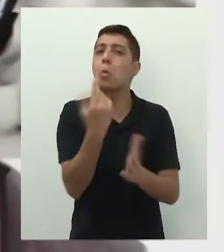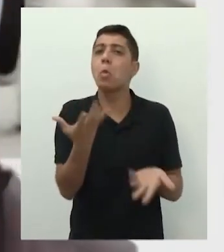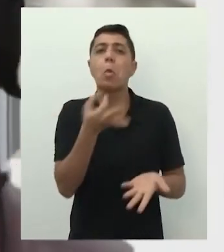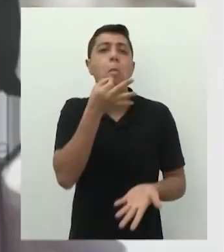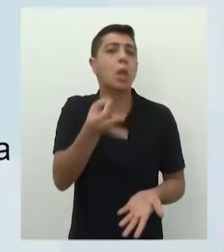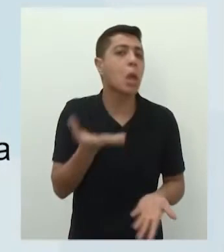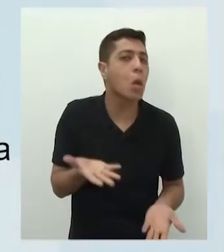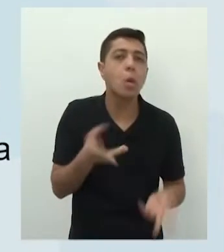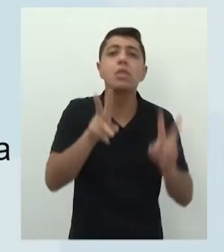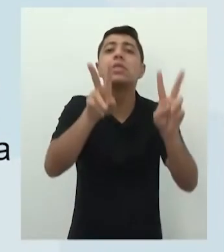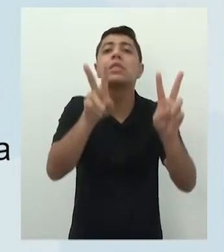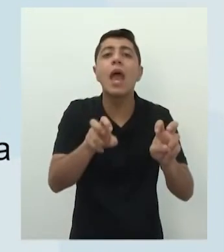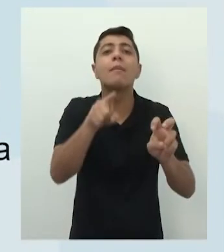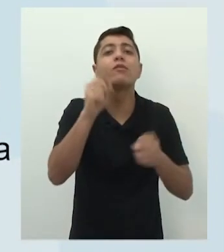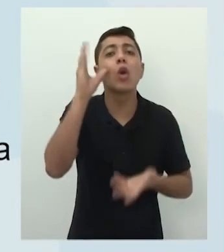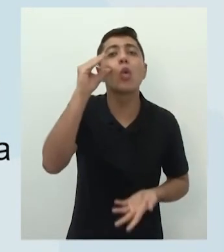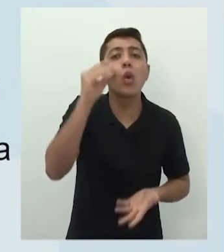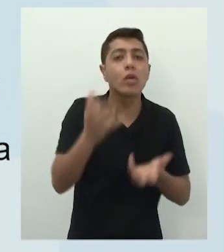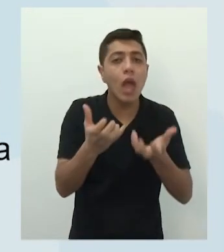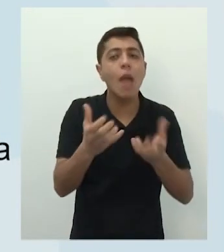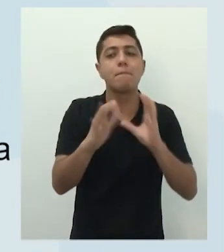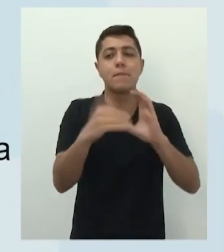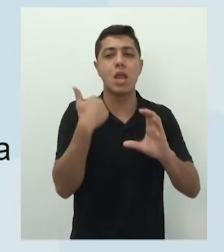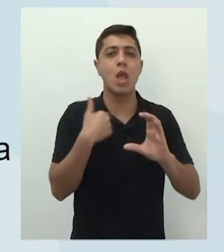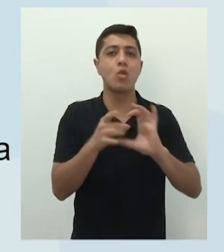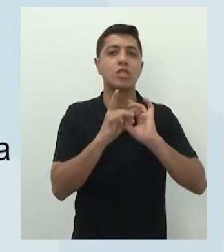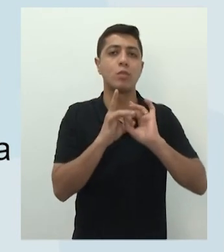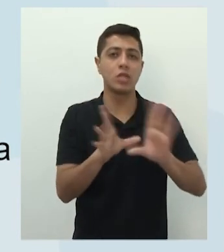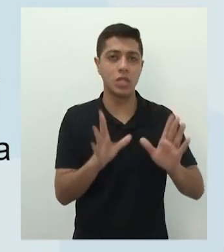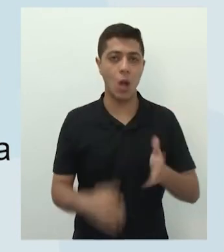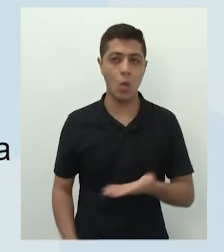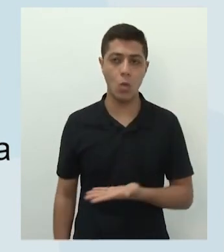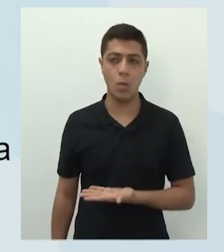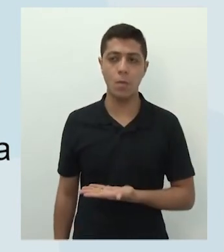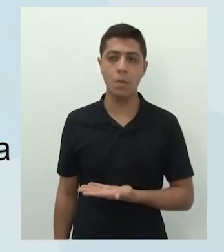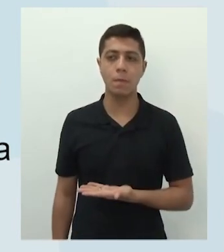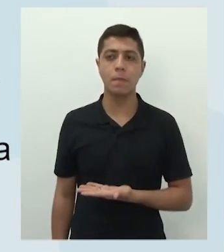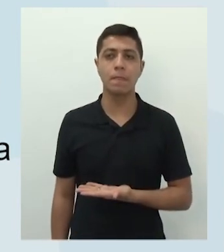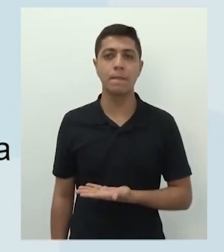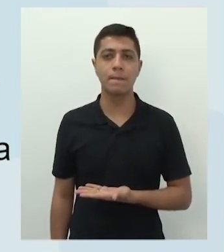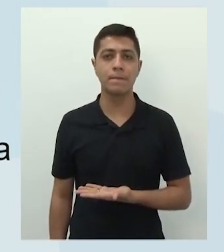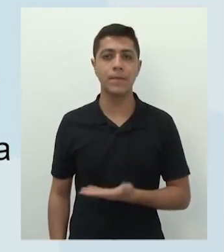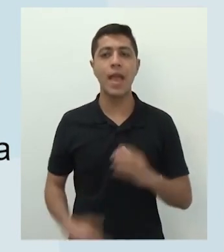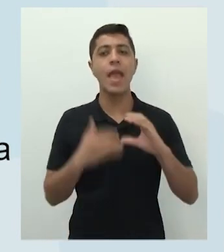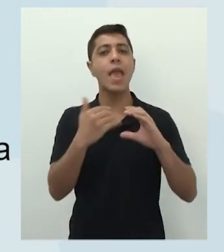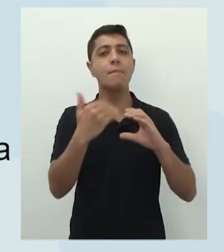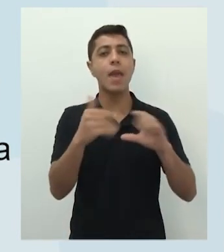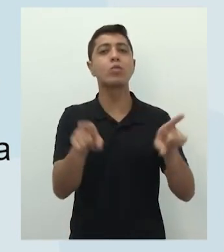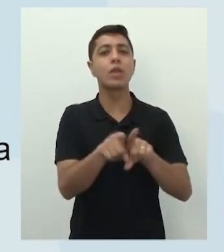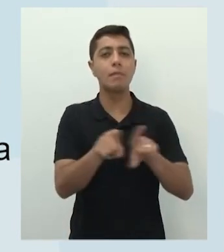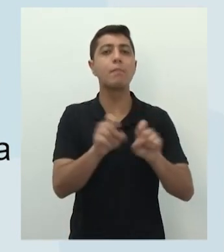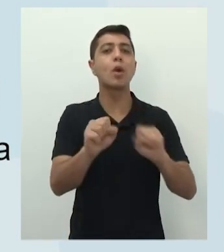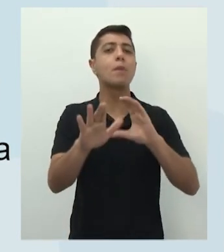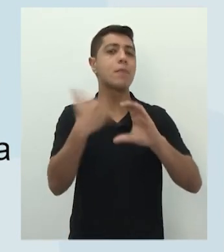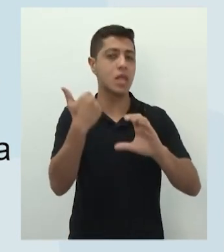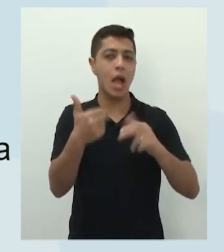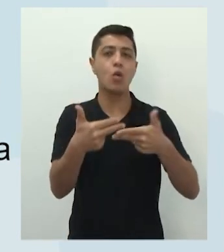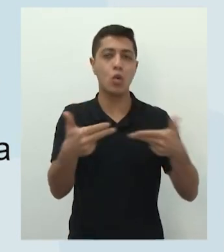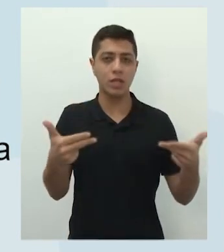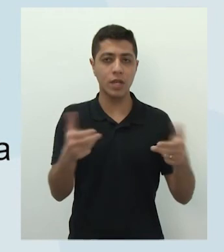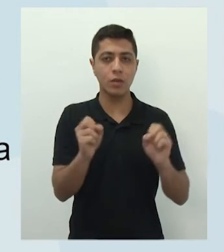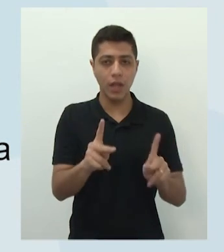rede social, doutor, por favor? Benito? É o @Benito Ebiatra. Se quiser fazer algum comentário, alguma pergunta, seja lá no teu canal do